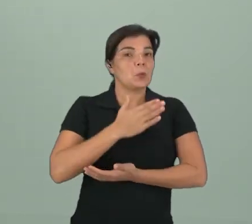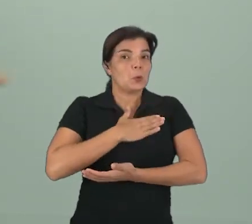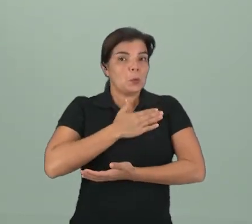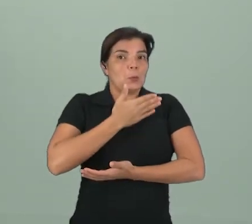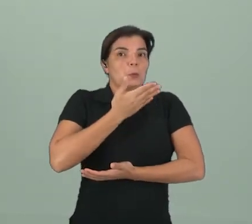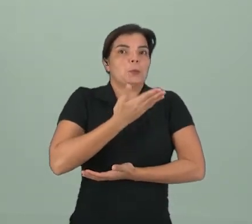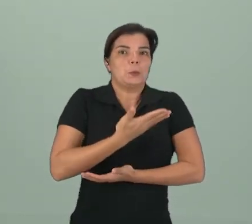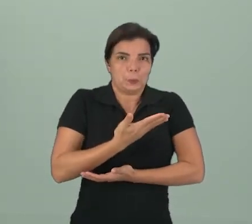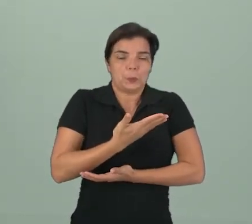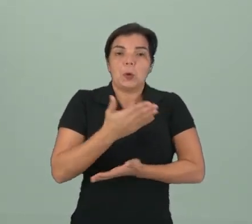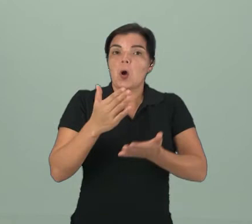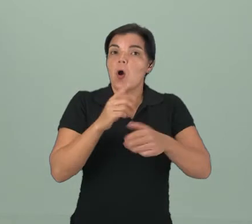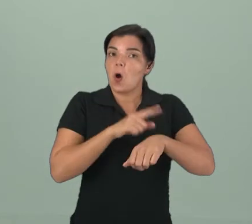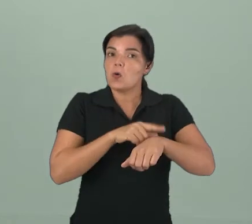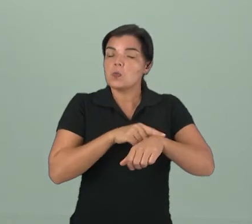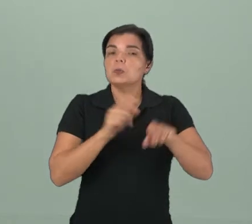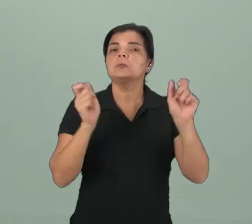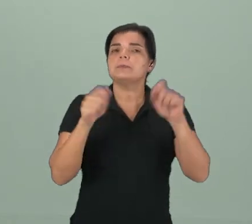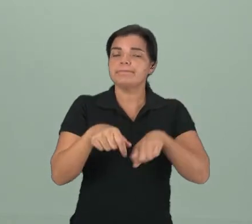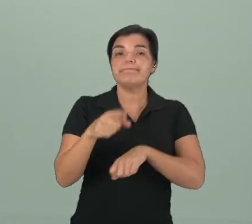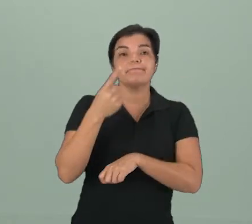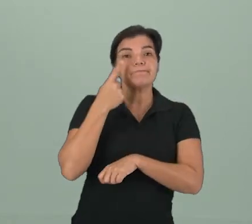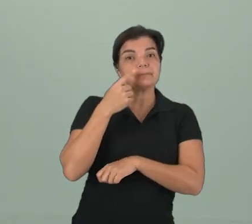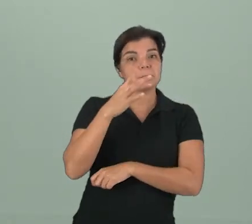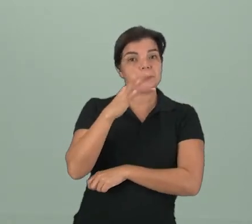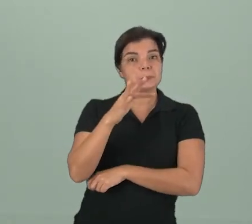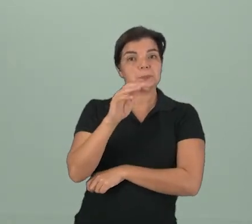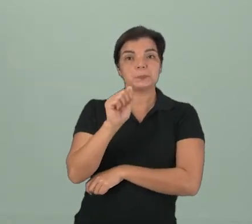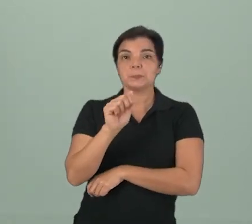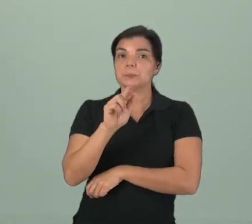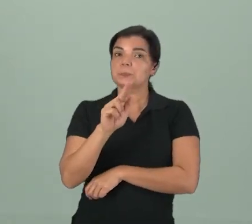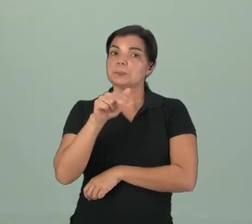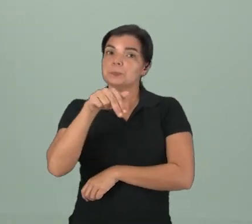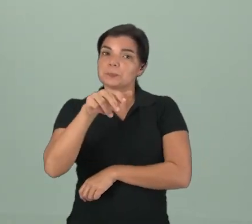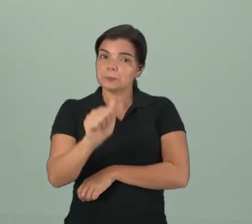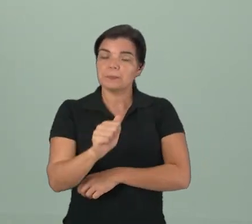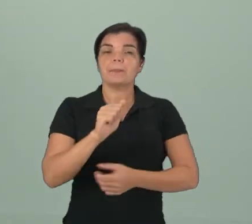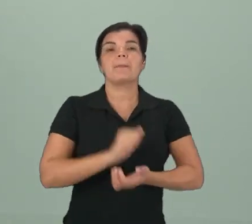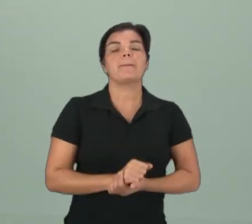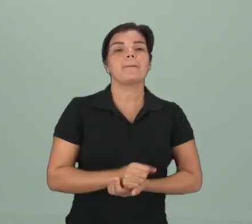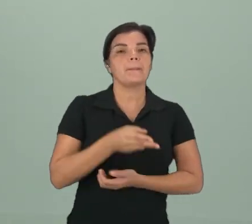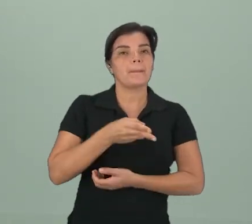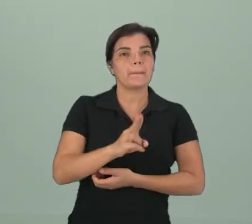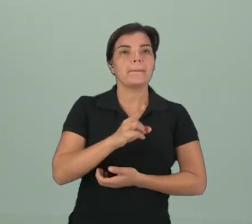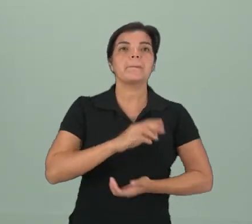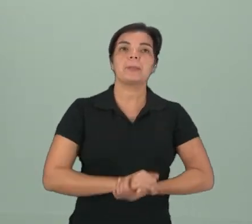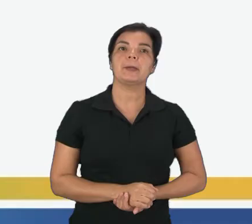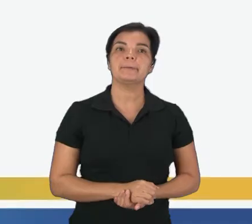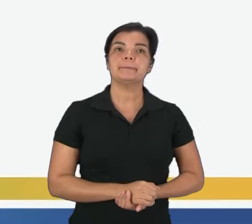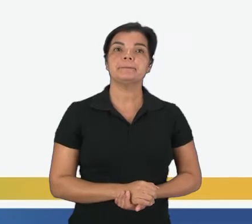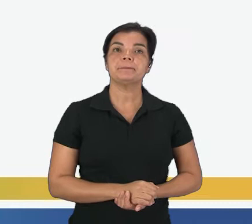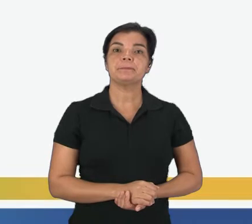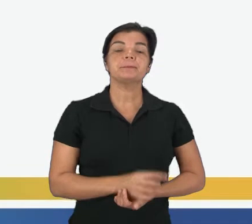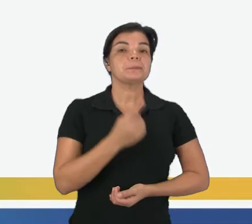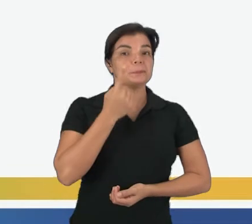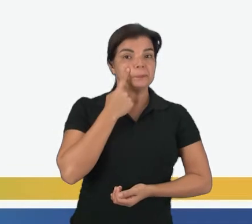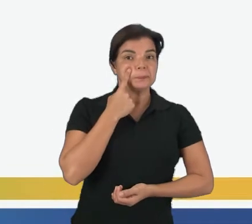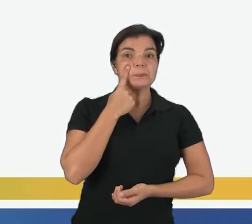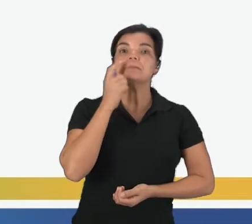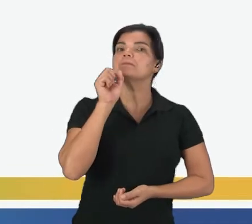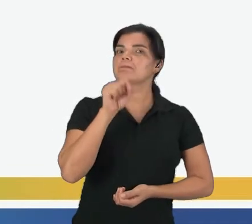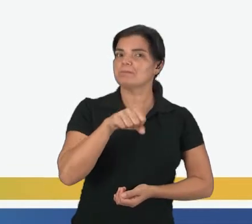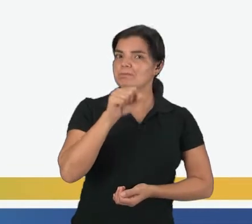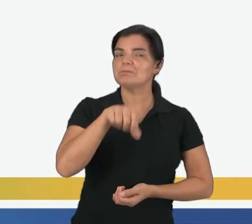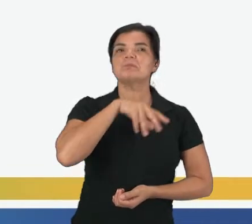caso eu fale ou em algum momento possamos ouvir essa palavrinha, tudo bem? Vamos então continuar. Olha ali,